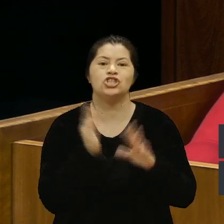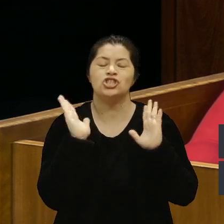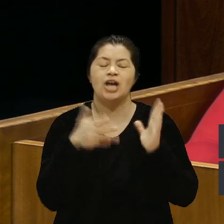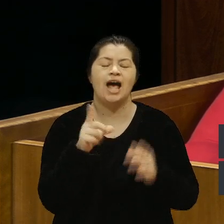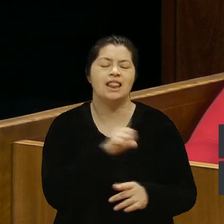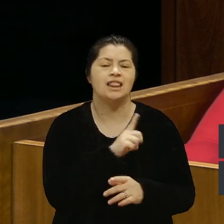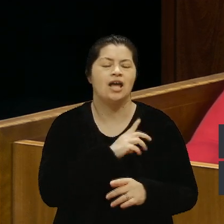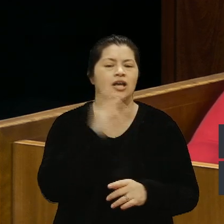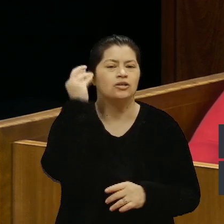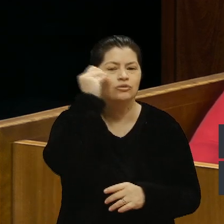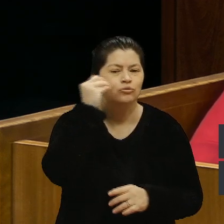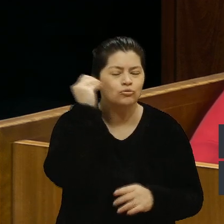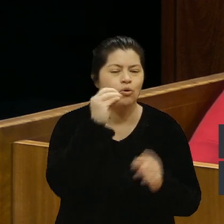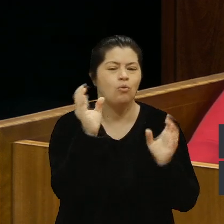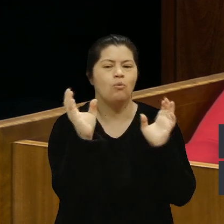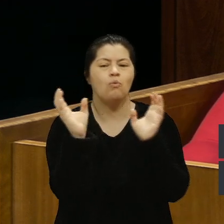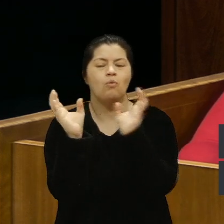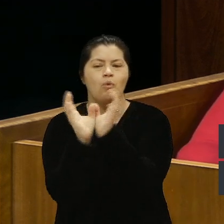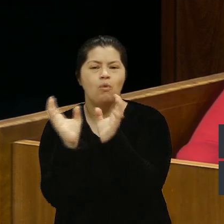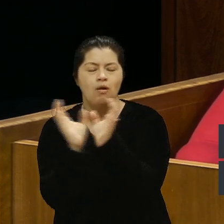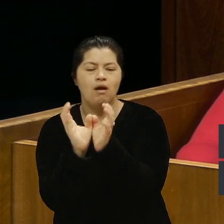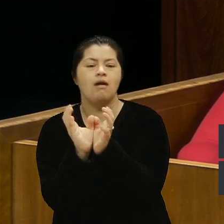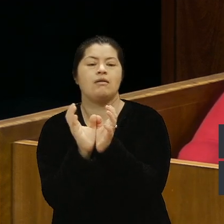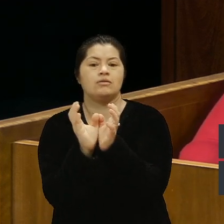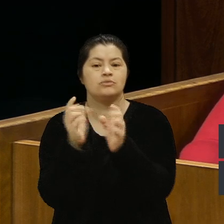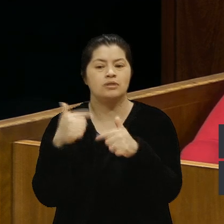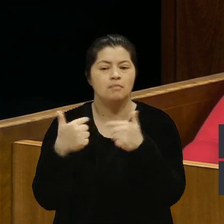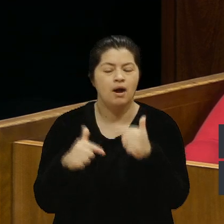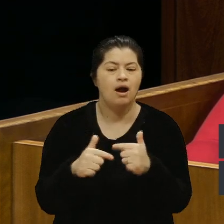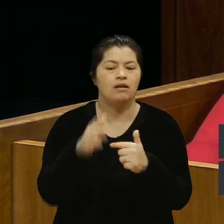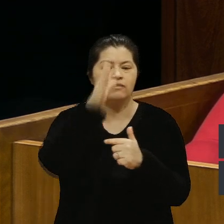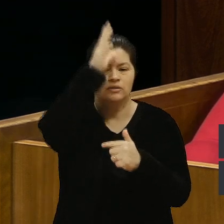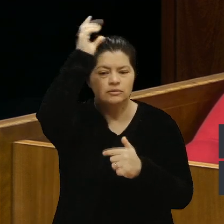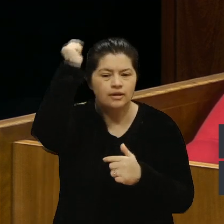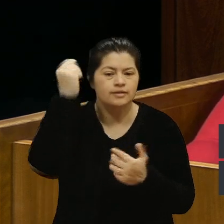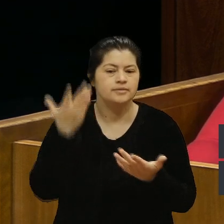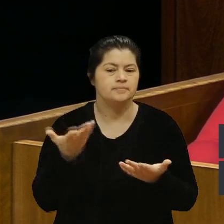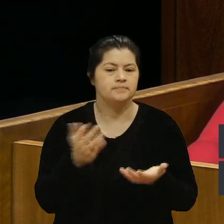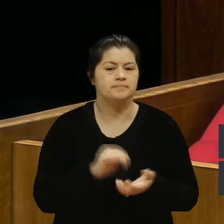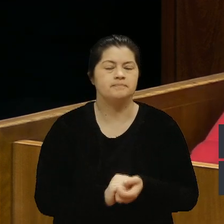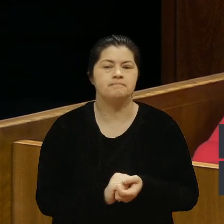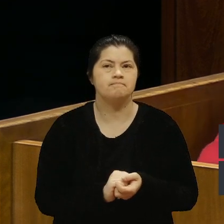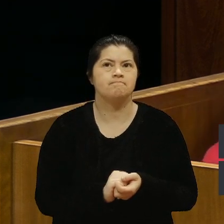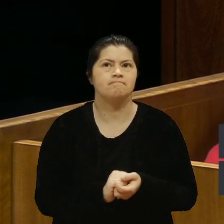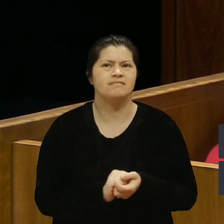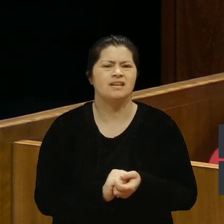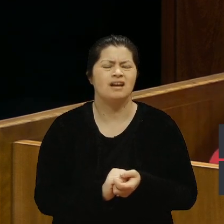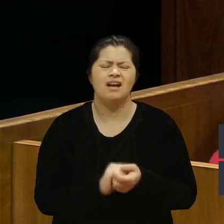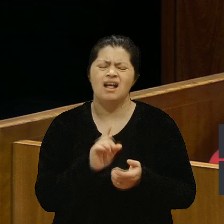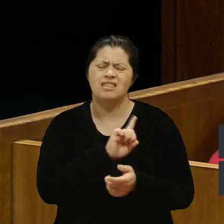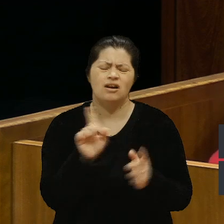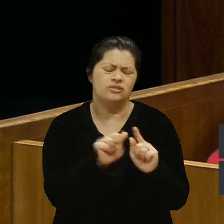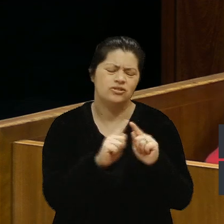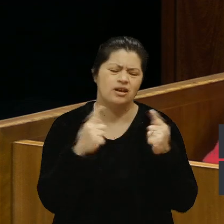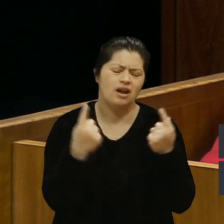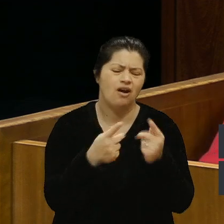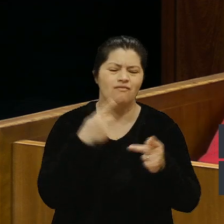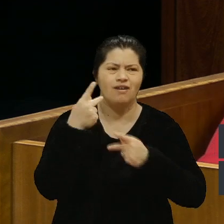experiência com os colegas de trabalho na faculdade. Eu não vou generalizar para